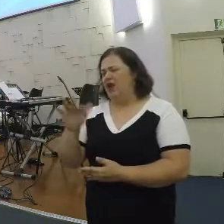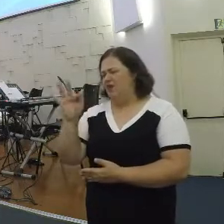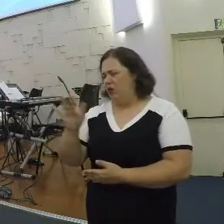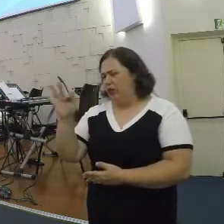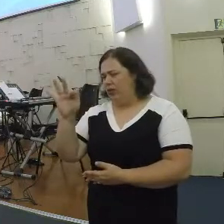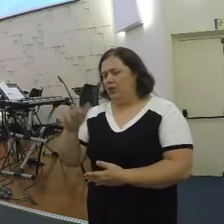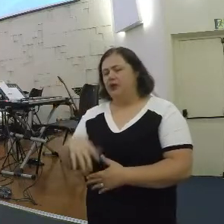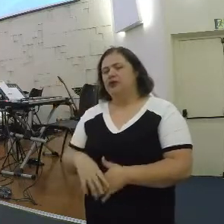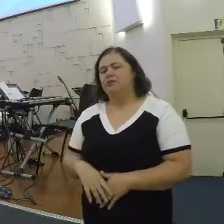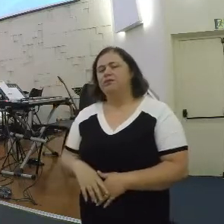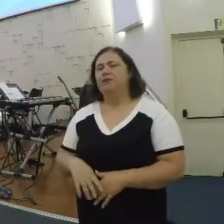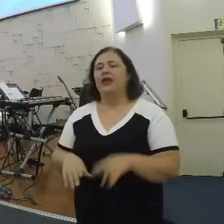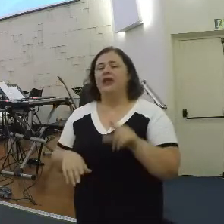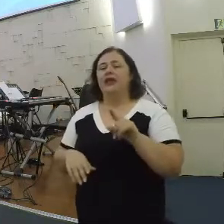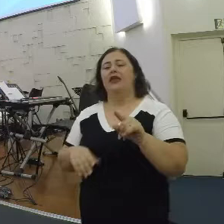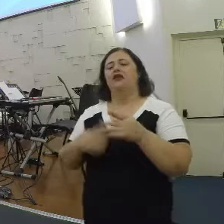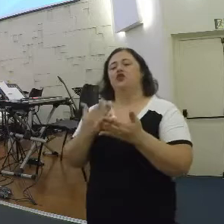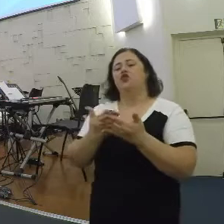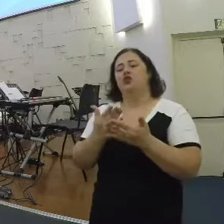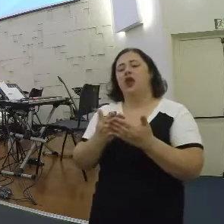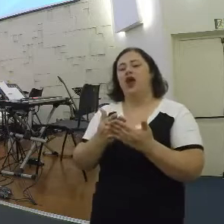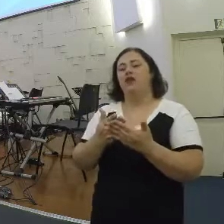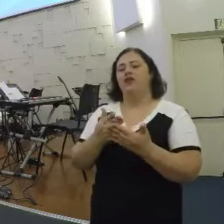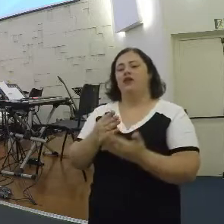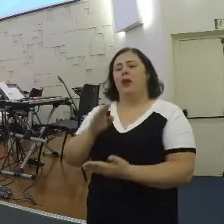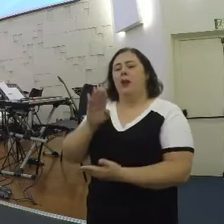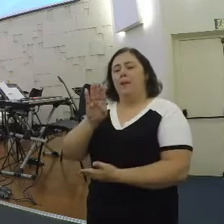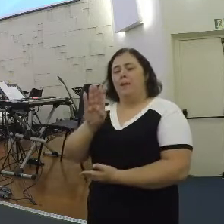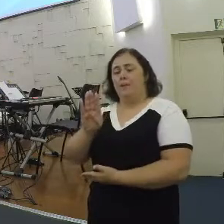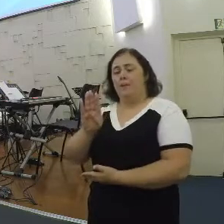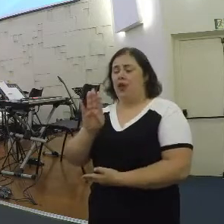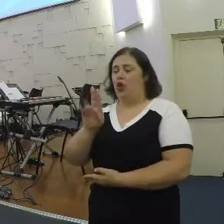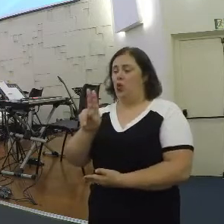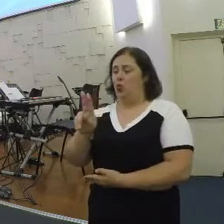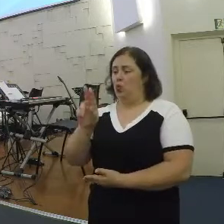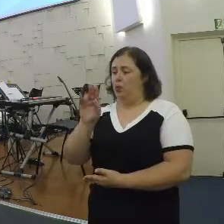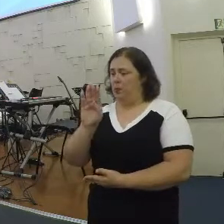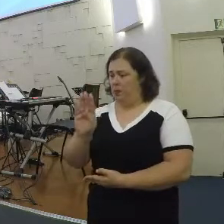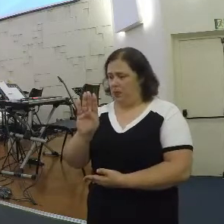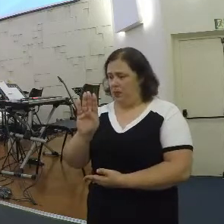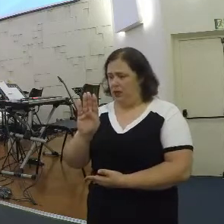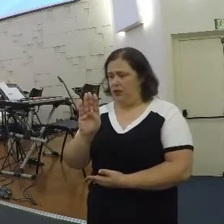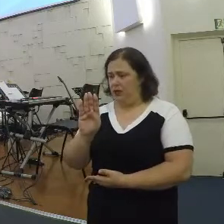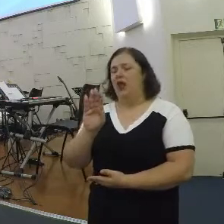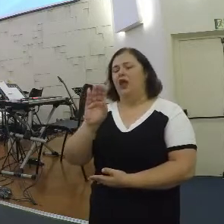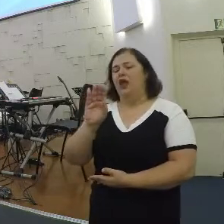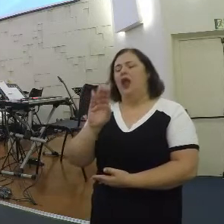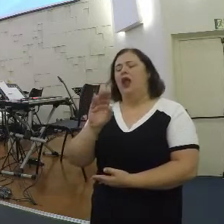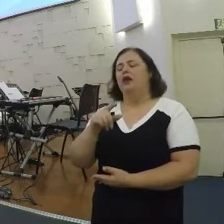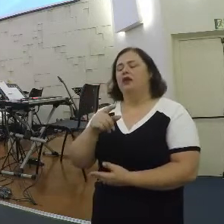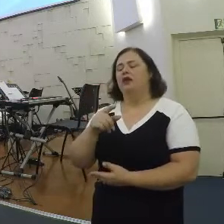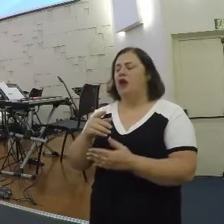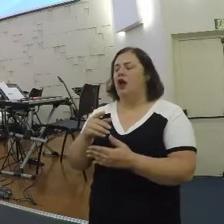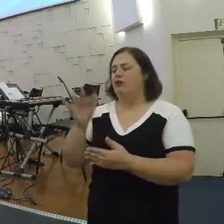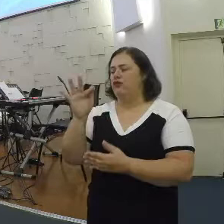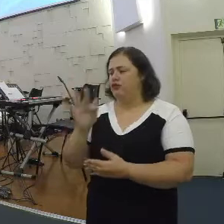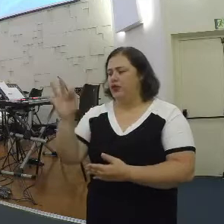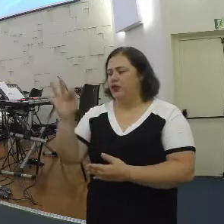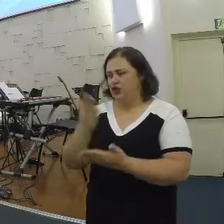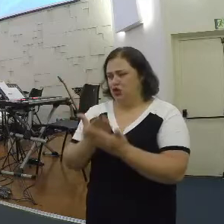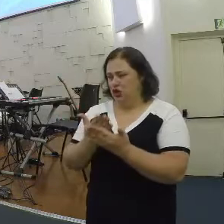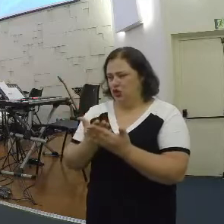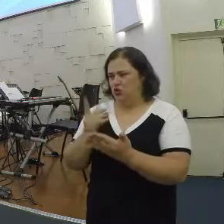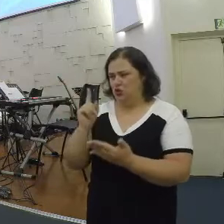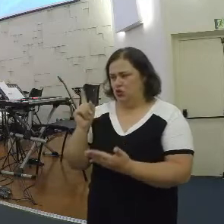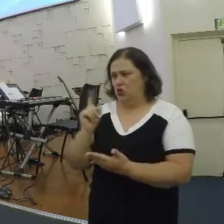da ABUB, a Aliança Bíblica Universitária do Brasil. Fui membro fundador na universidade em que estudei. Aliás,